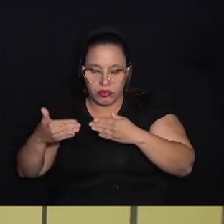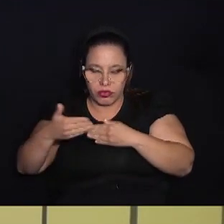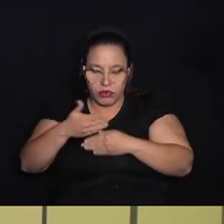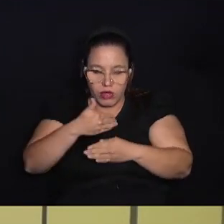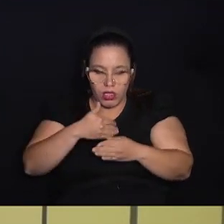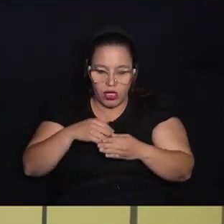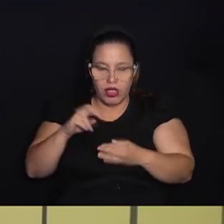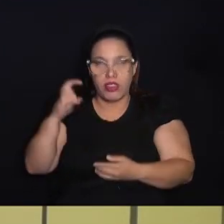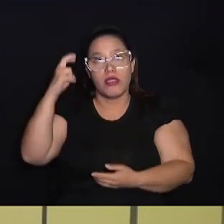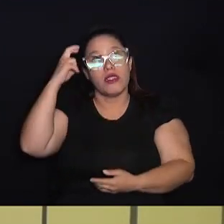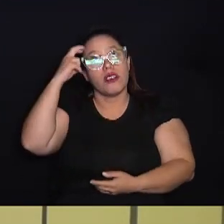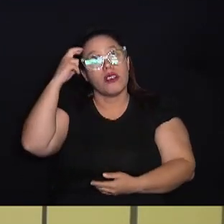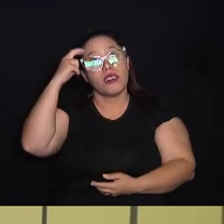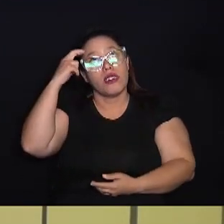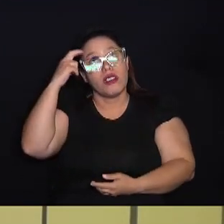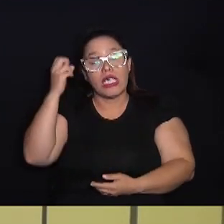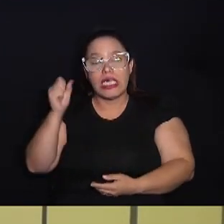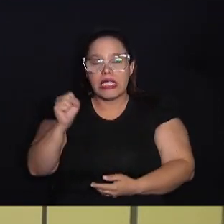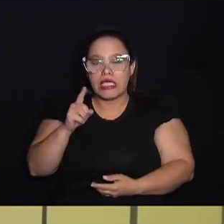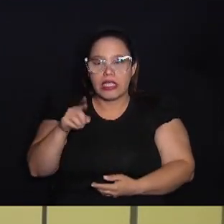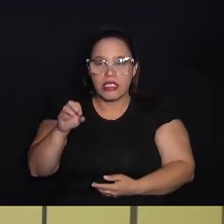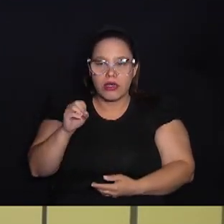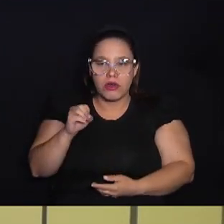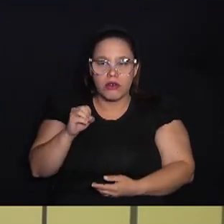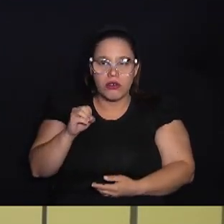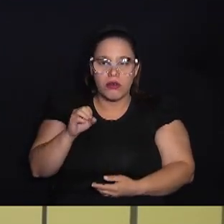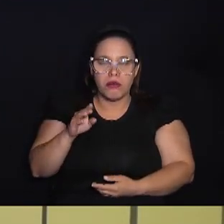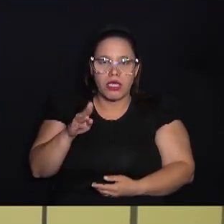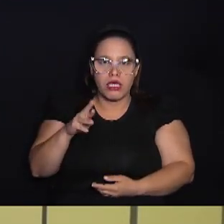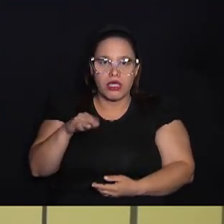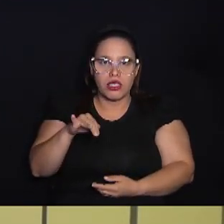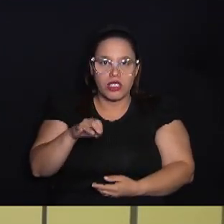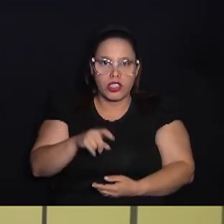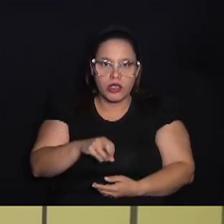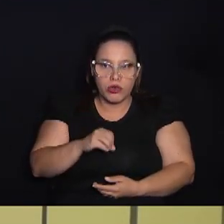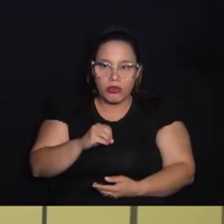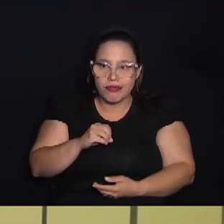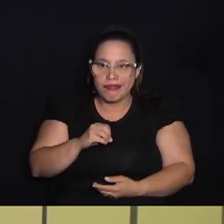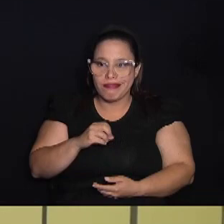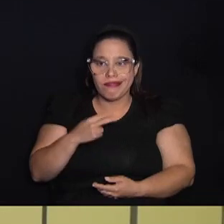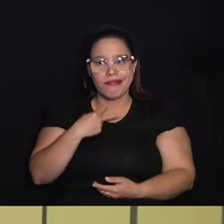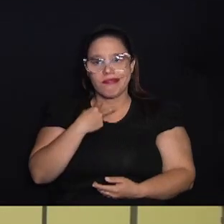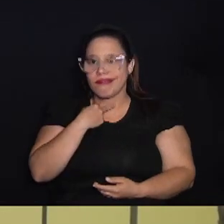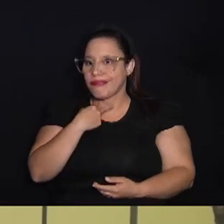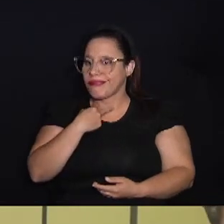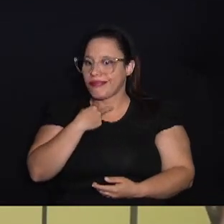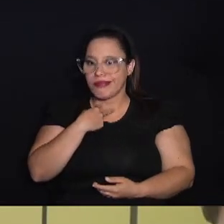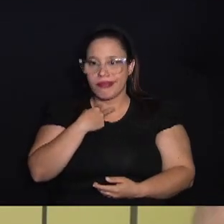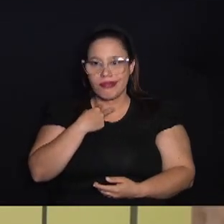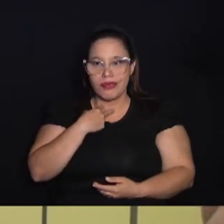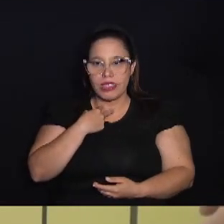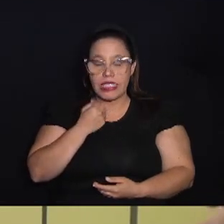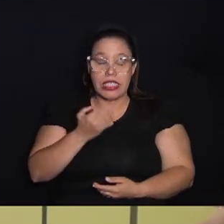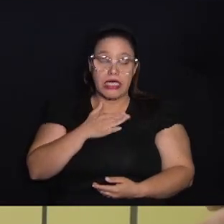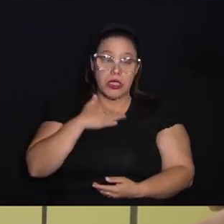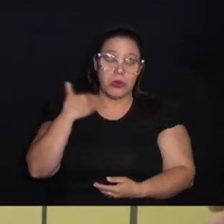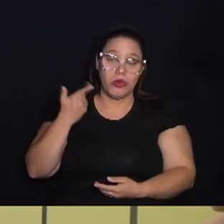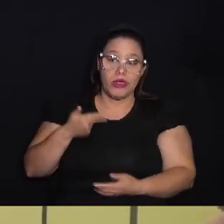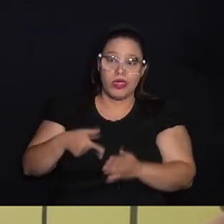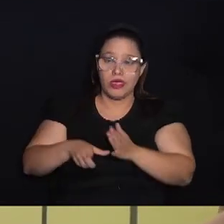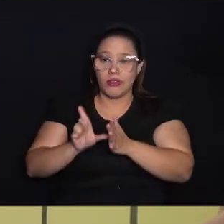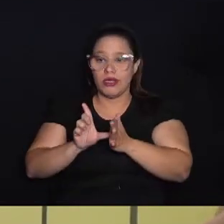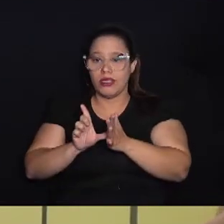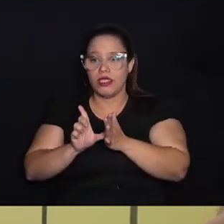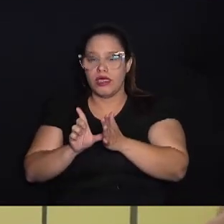construir a igreja de São Benedito e al mas só que ele não pôde né ele não conseguiu Eli acabou morrendo antes